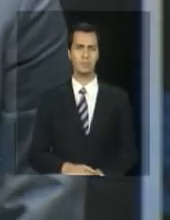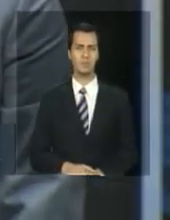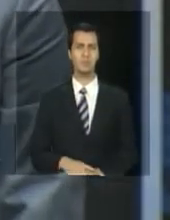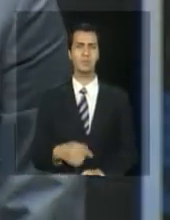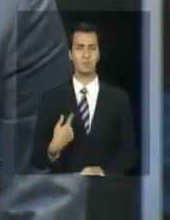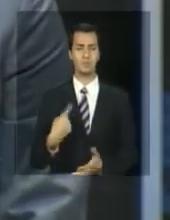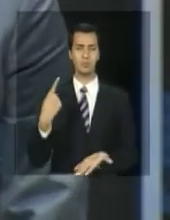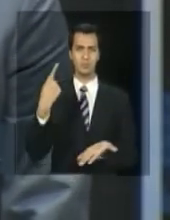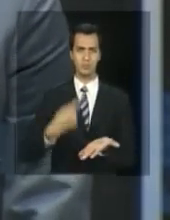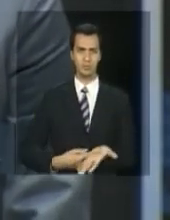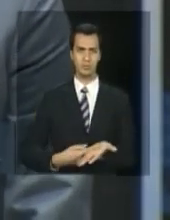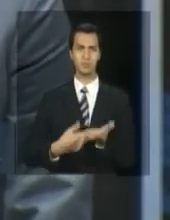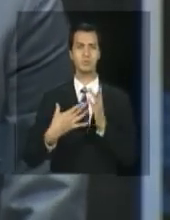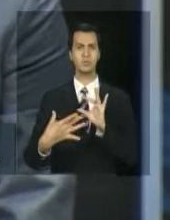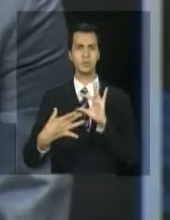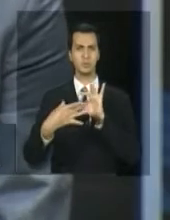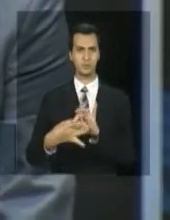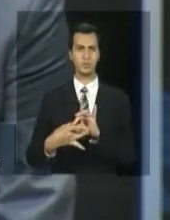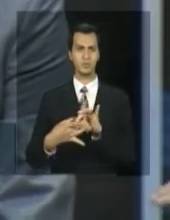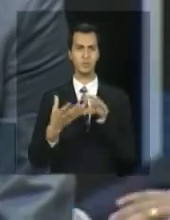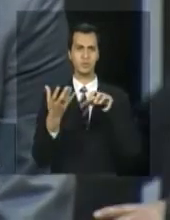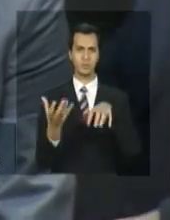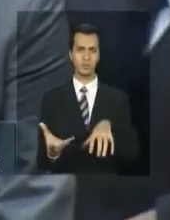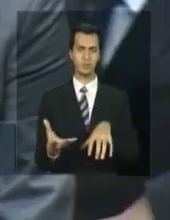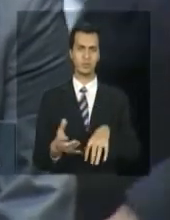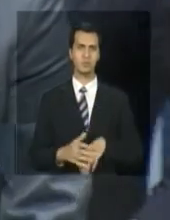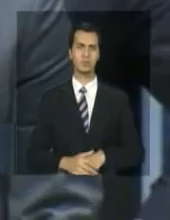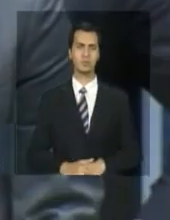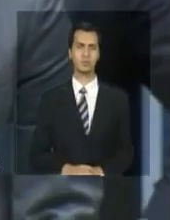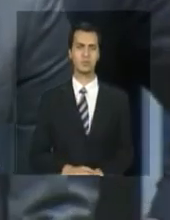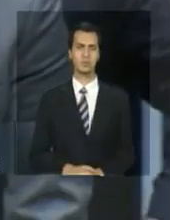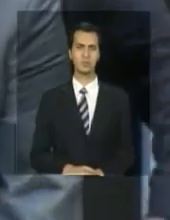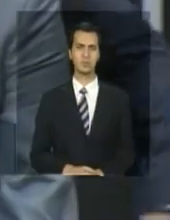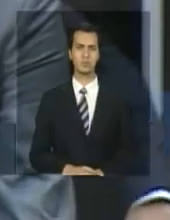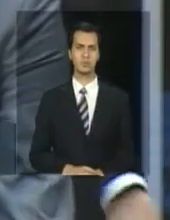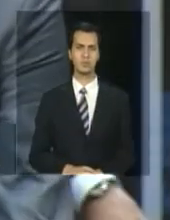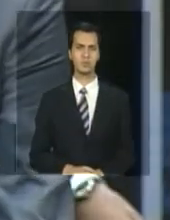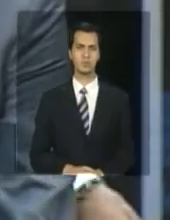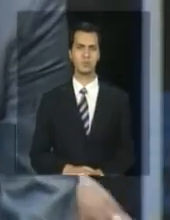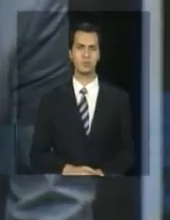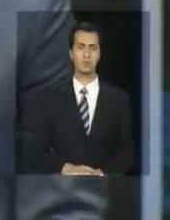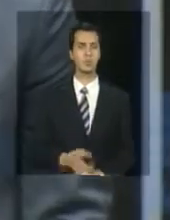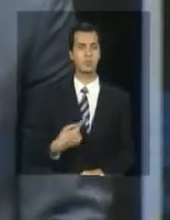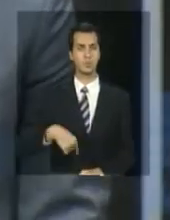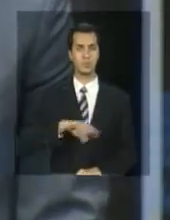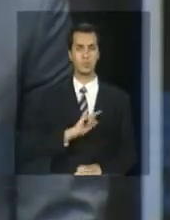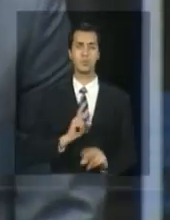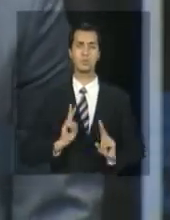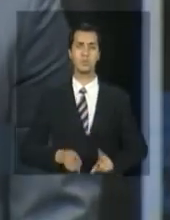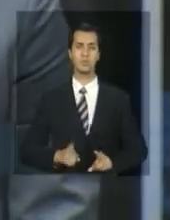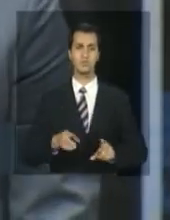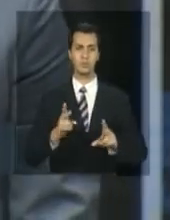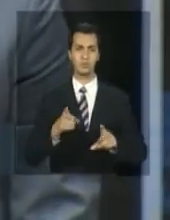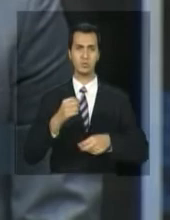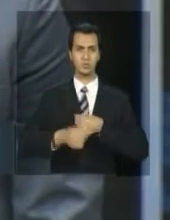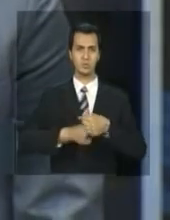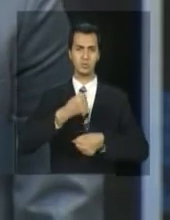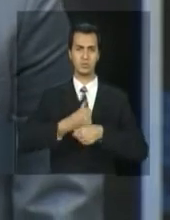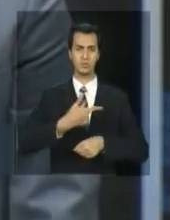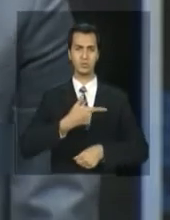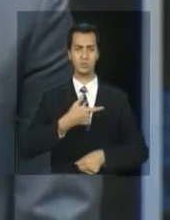Conto com a parceria do Congresso Nacional para darmos sequência em